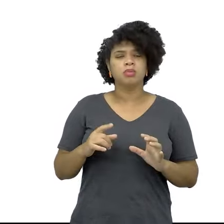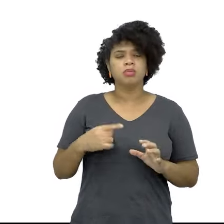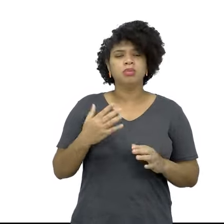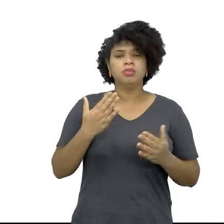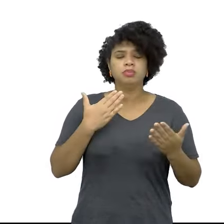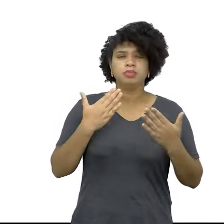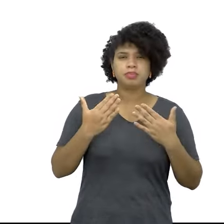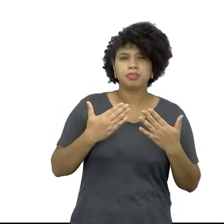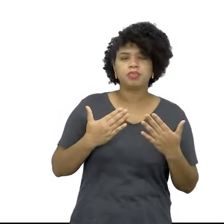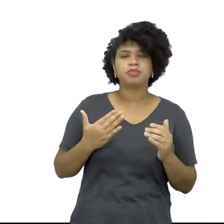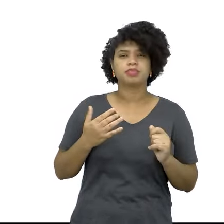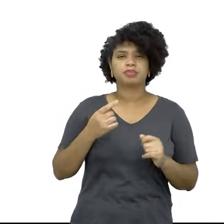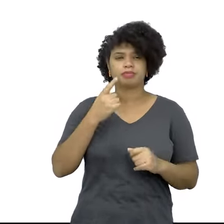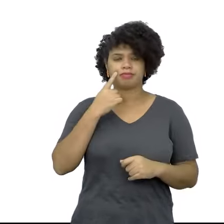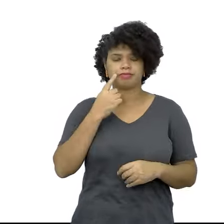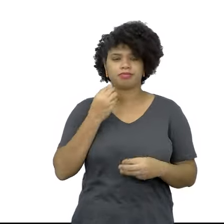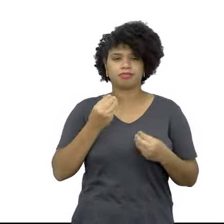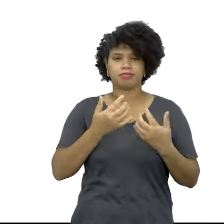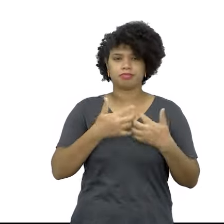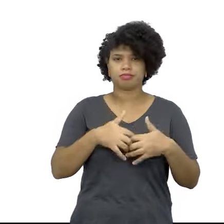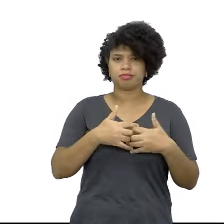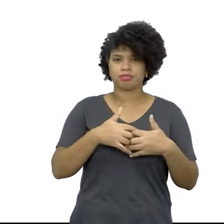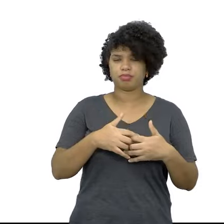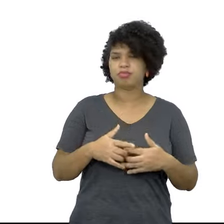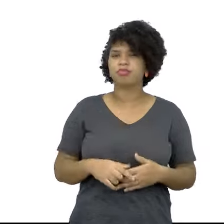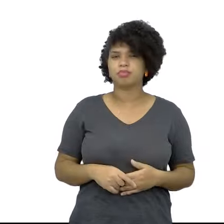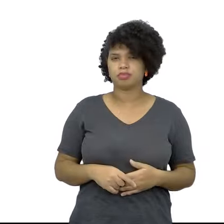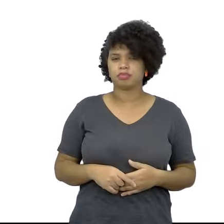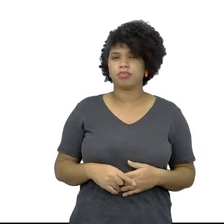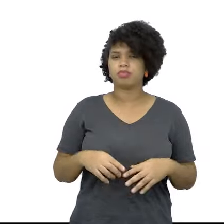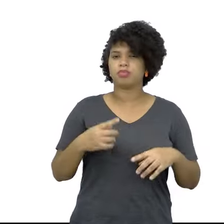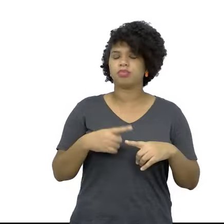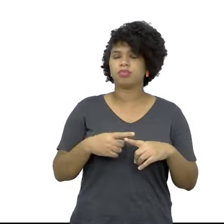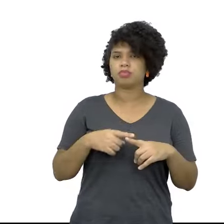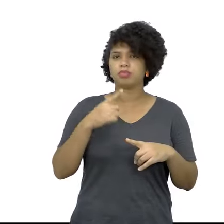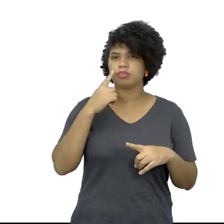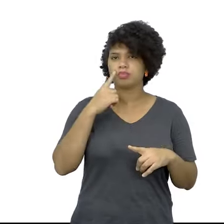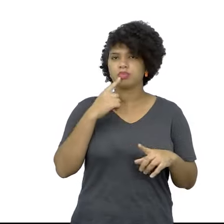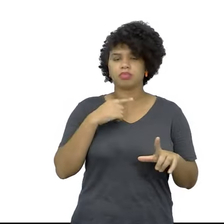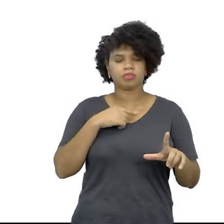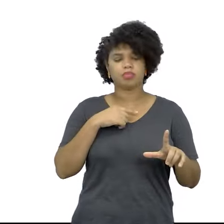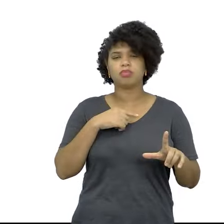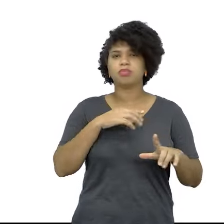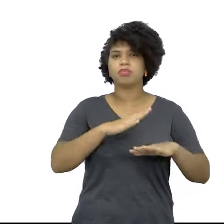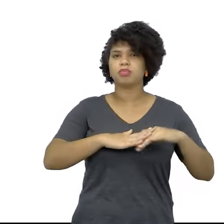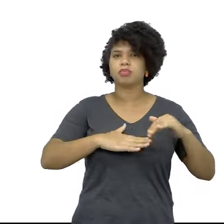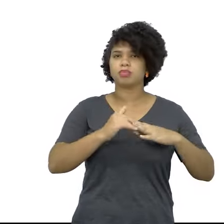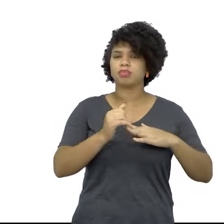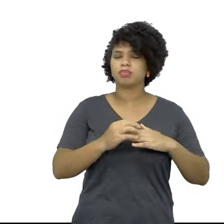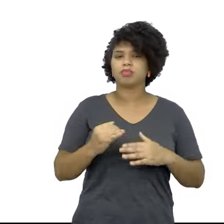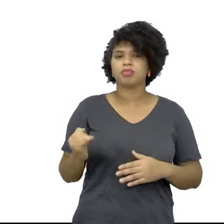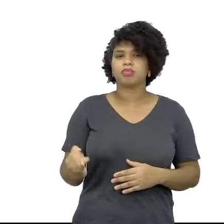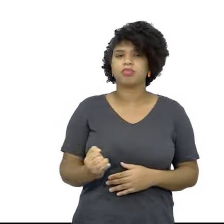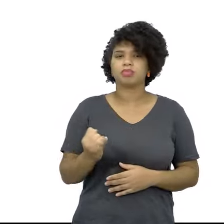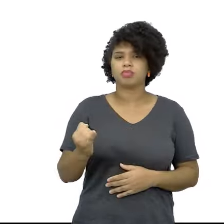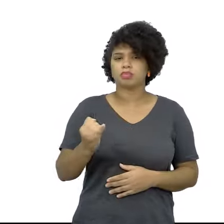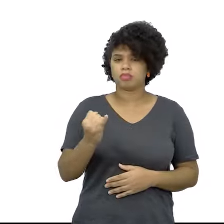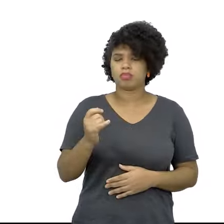discutir brevemente por que foi necessário elaborar uma matriz de habilidades essenciais que permitiu